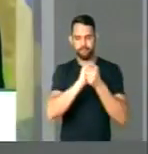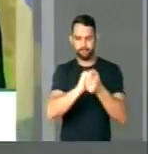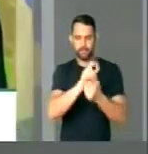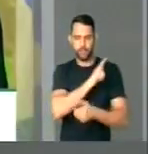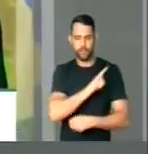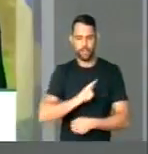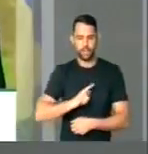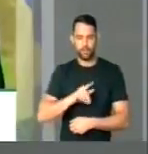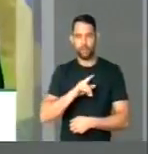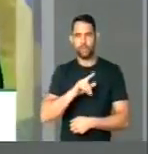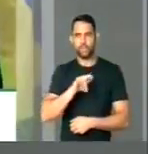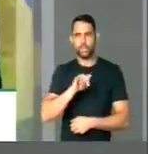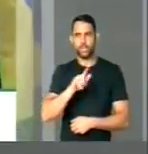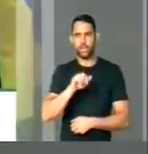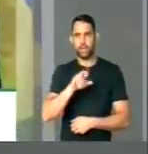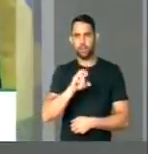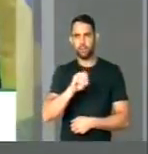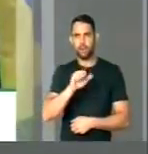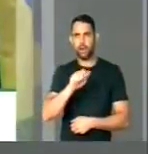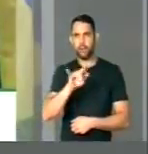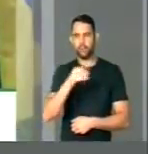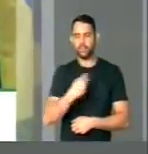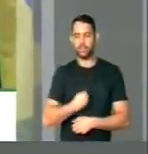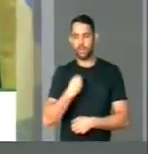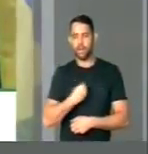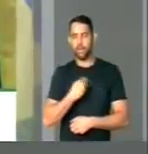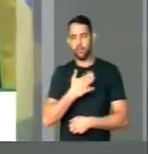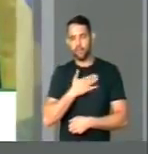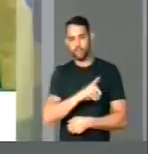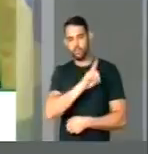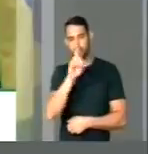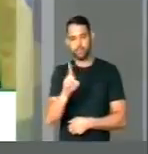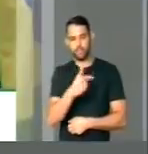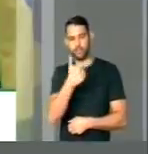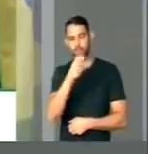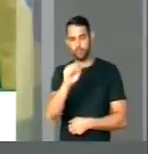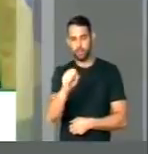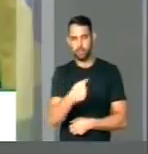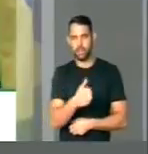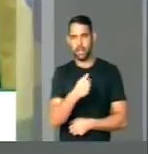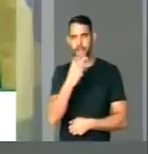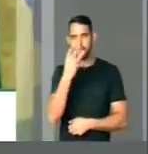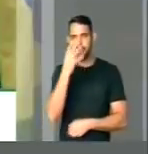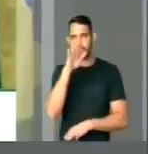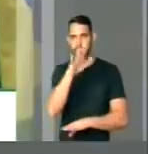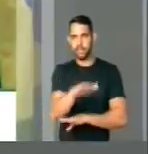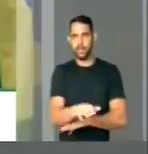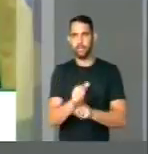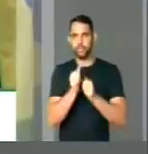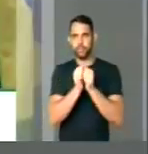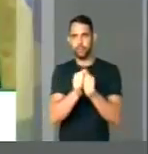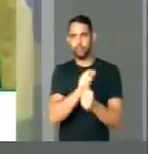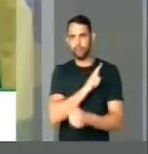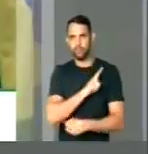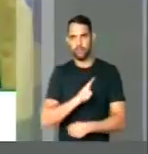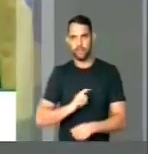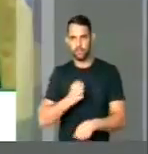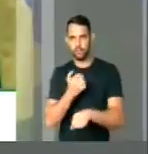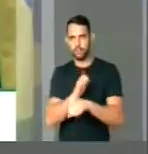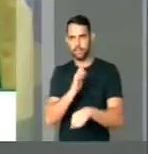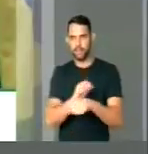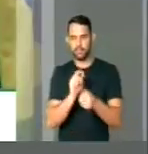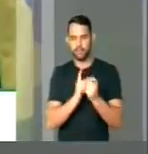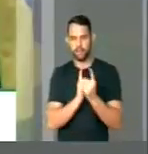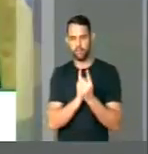governador geral do alkim que estará comigo no próximo dia 28 às 15 horas com o governador de estado